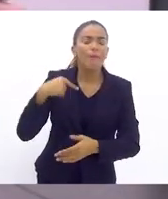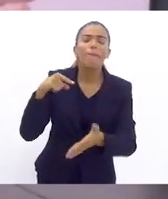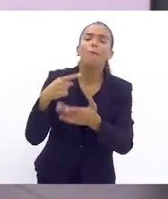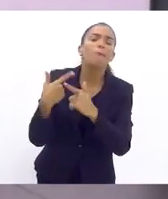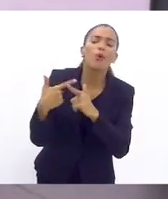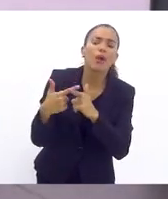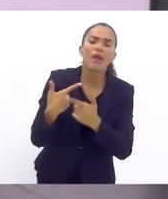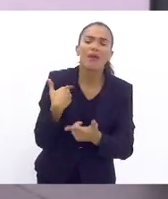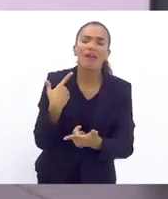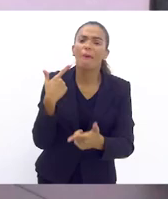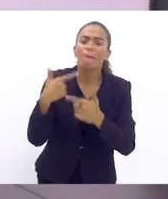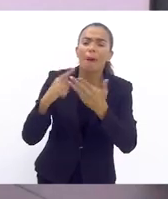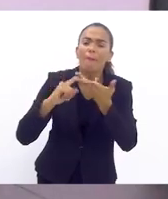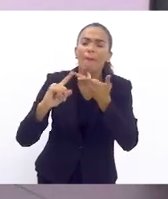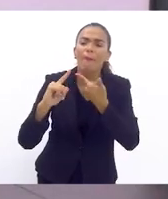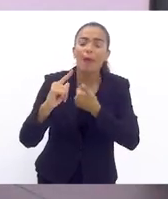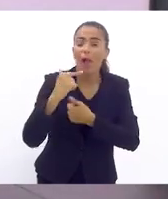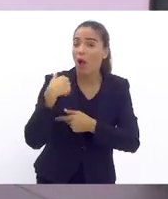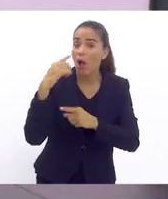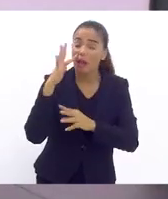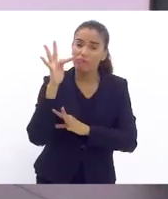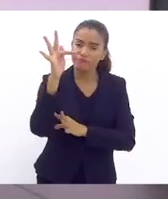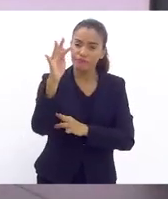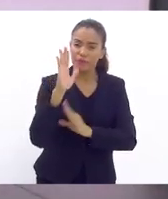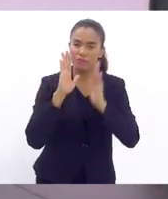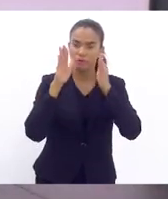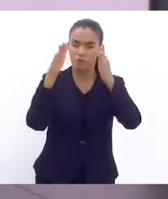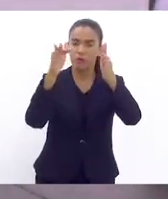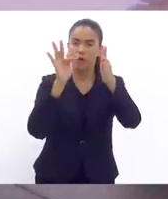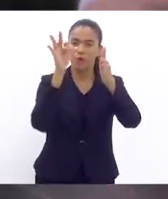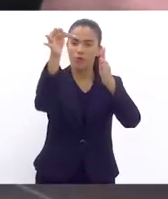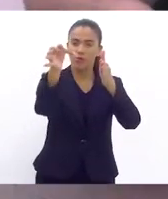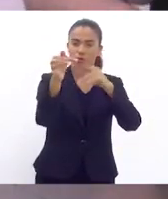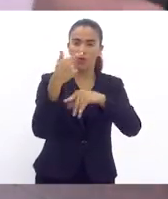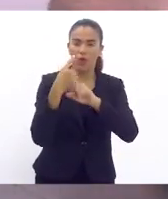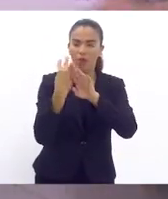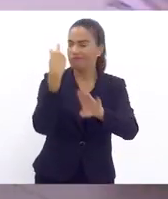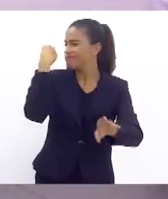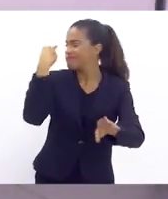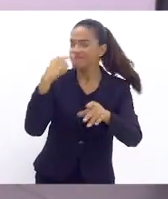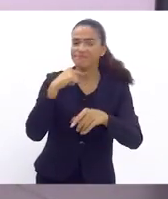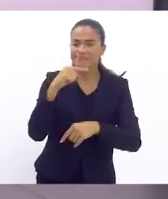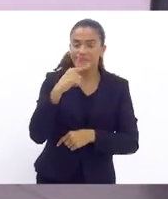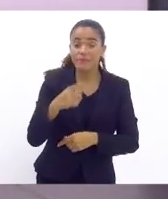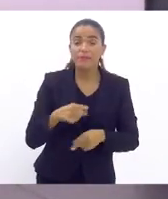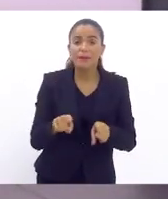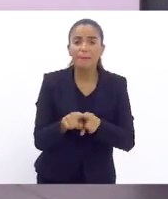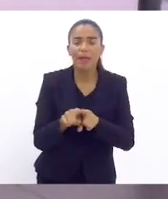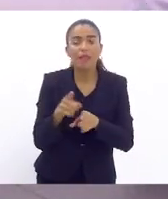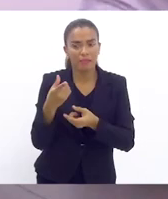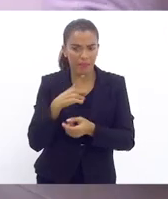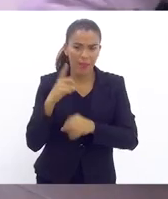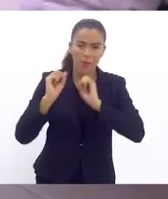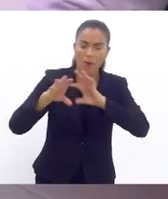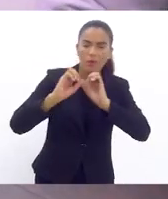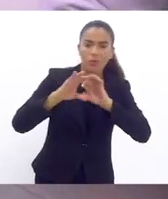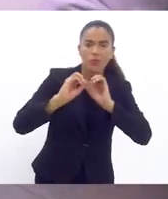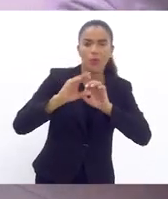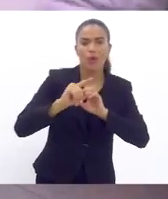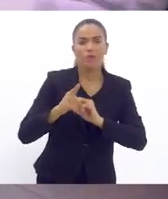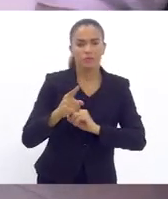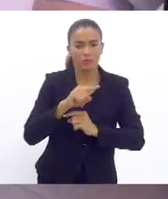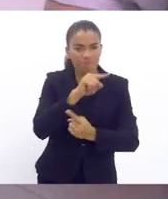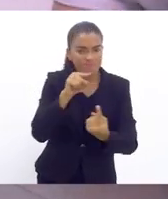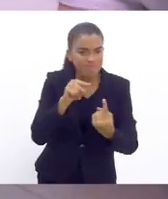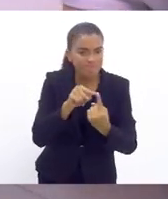coisas não andaram e passaram olhado aqui para frente nós temos uma uma educação para fazer de fato diferença no